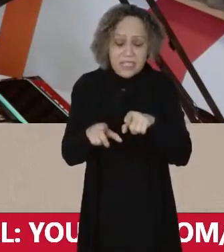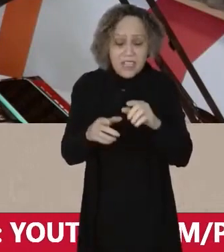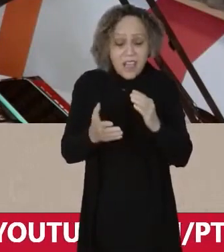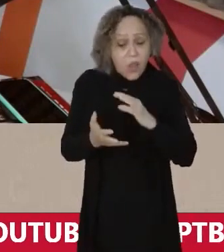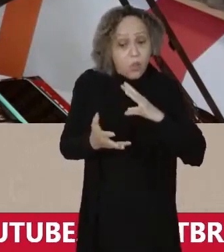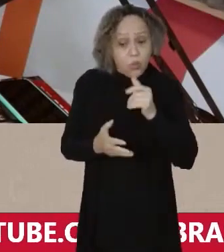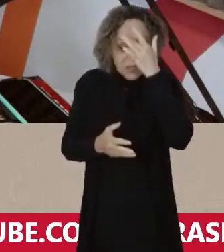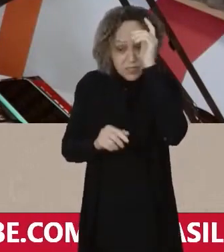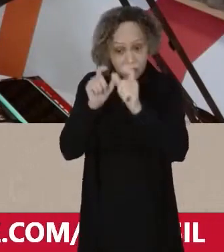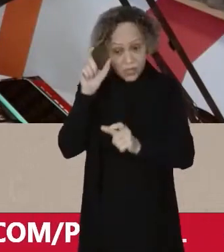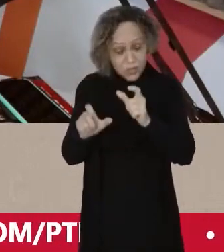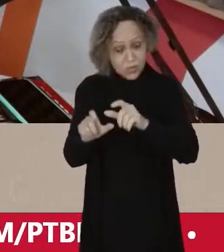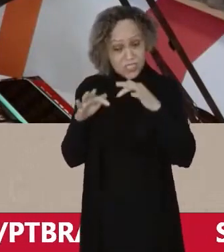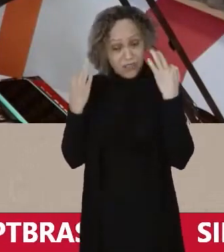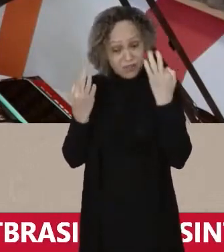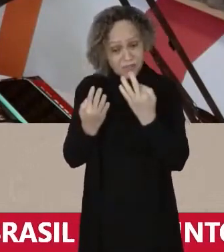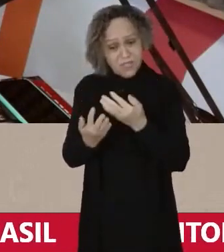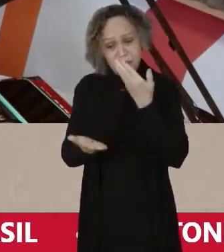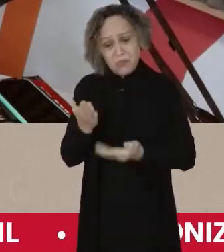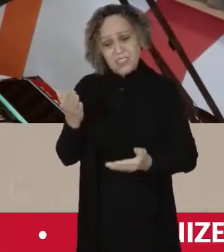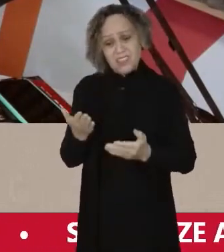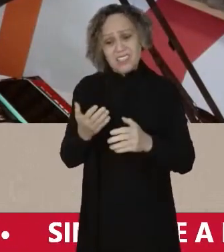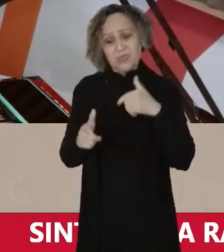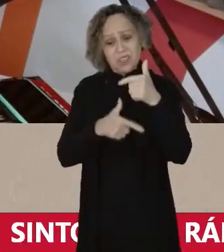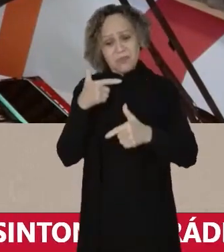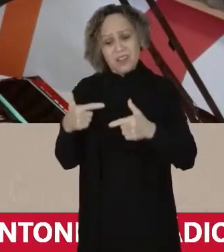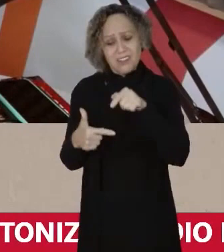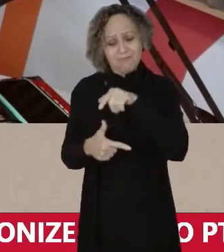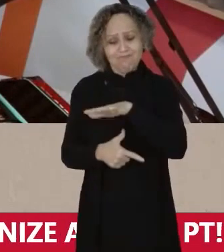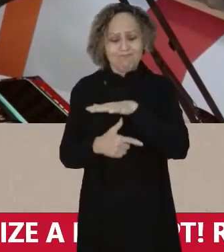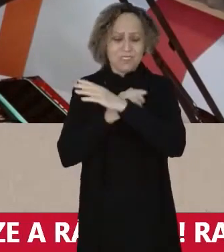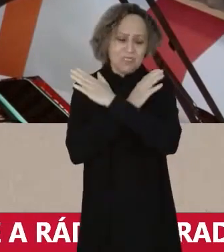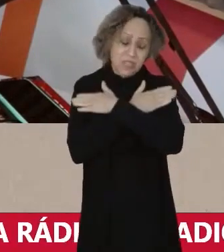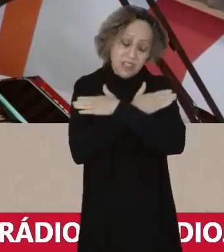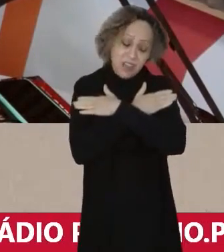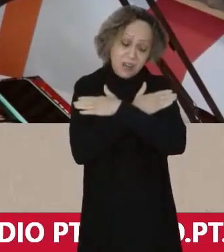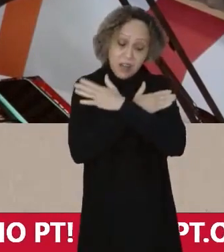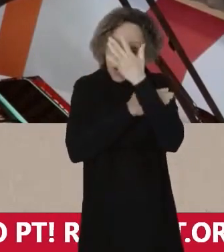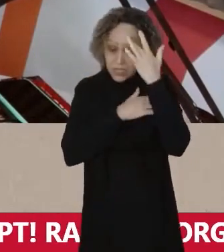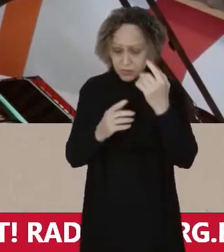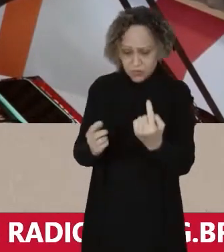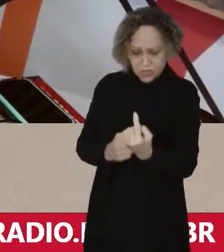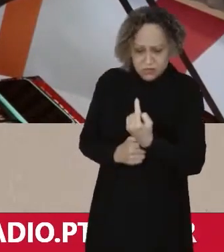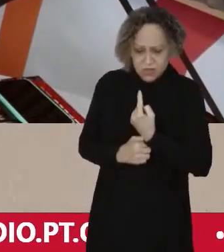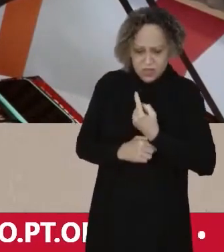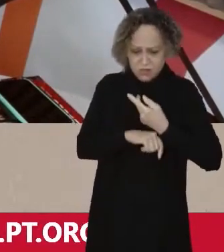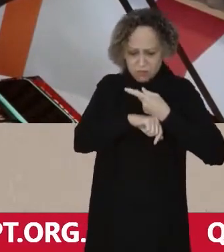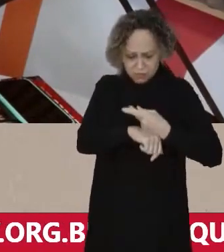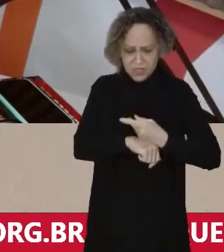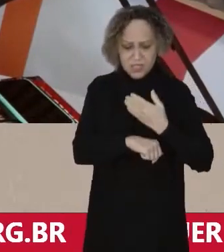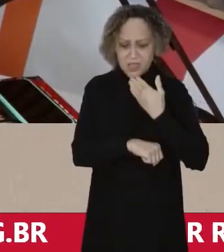estão aqui, ninguém vem de brincadeira. Então, esse impacto